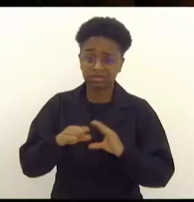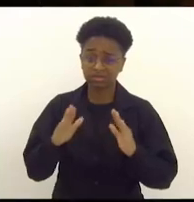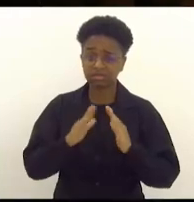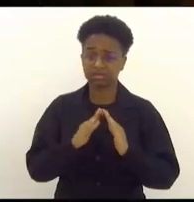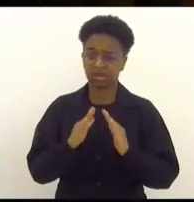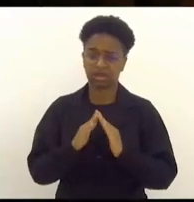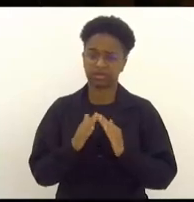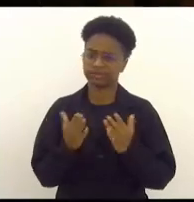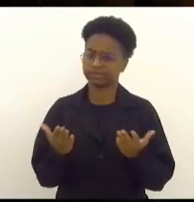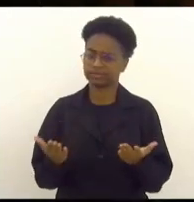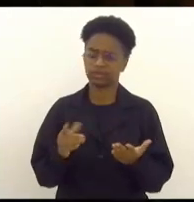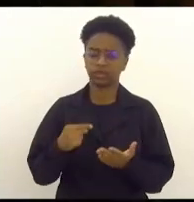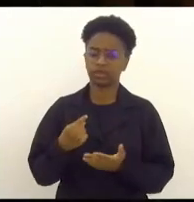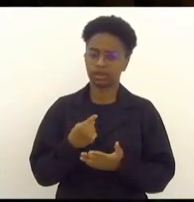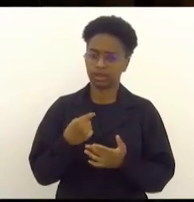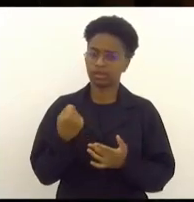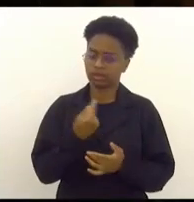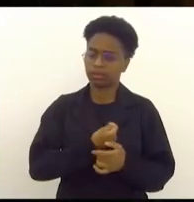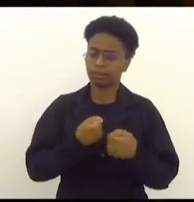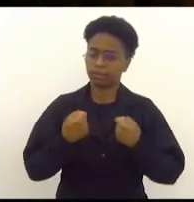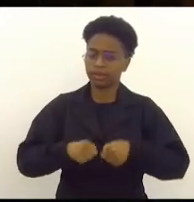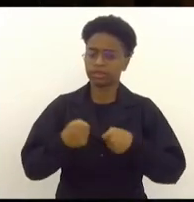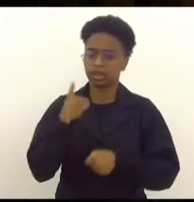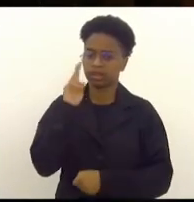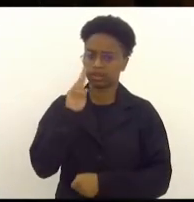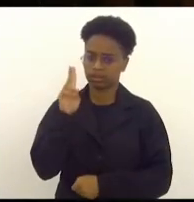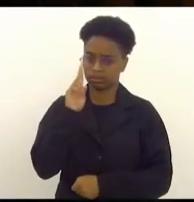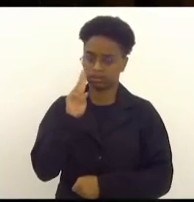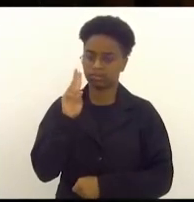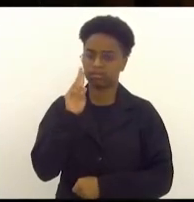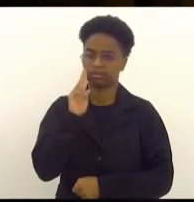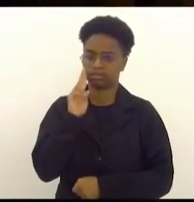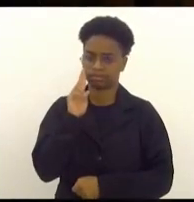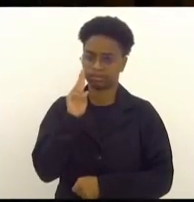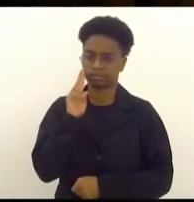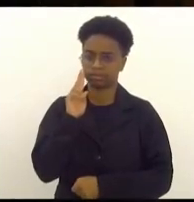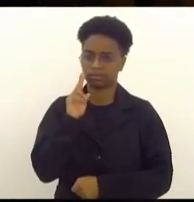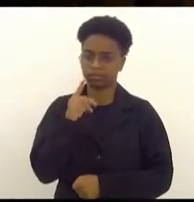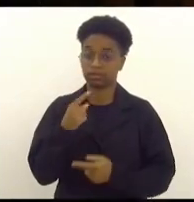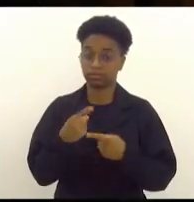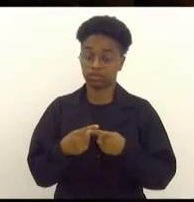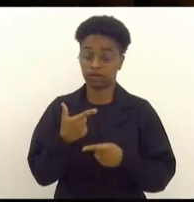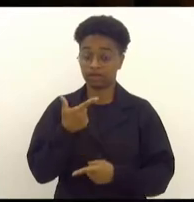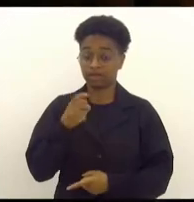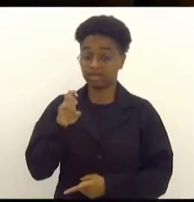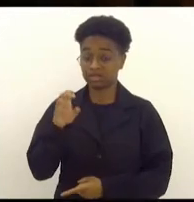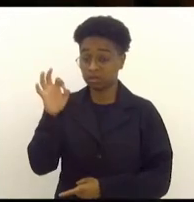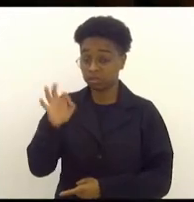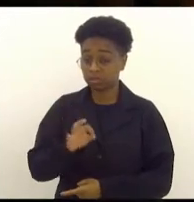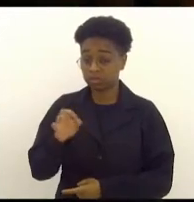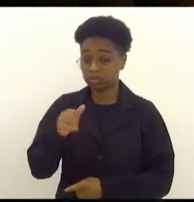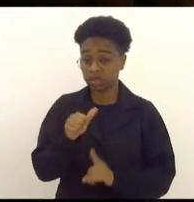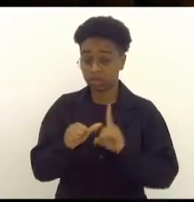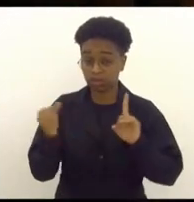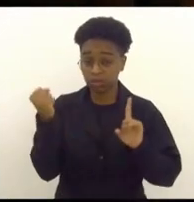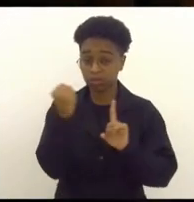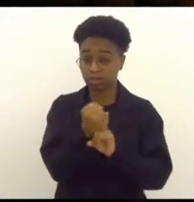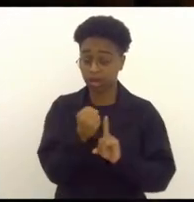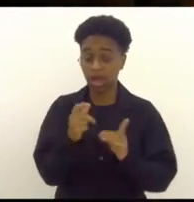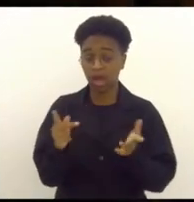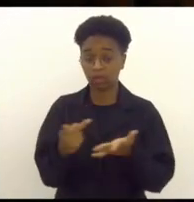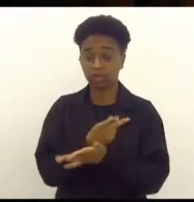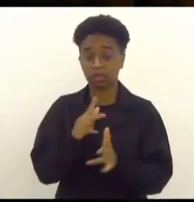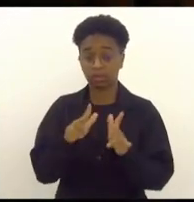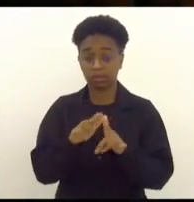a gente precisa que a gente se lembre que 25% dos feminicídios são com arma